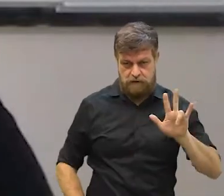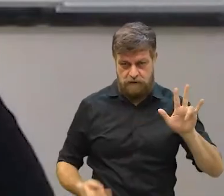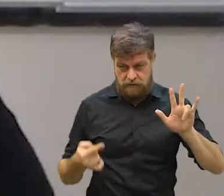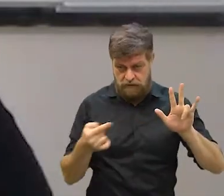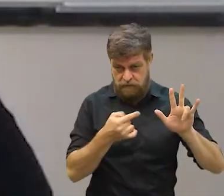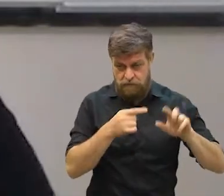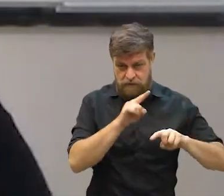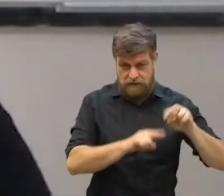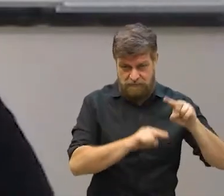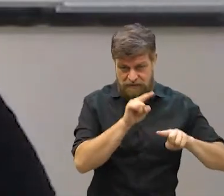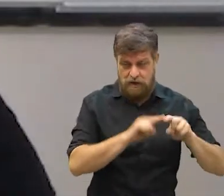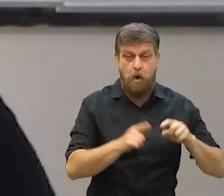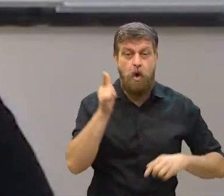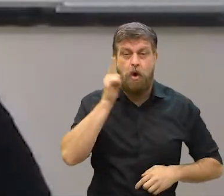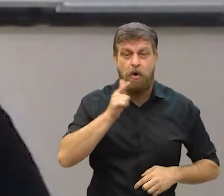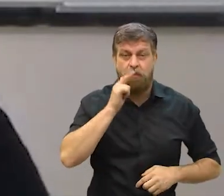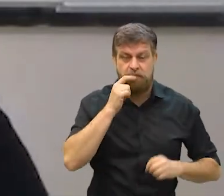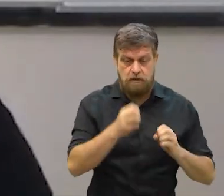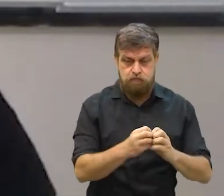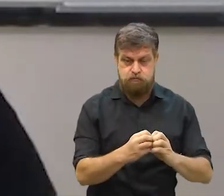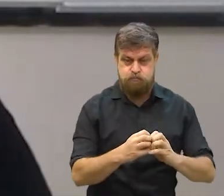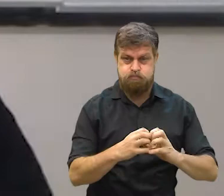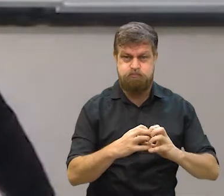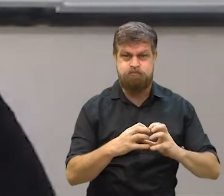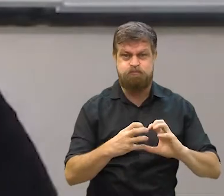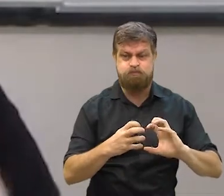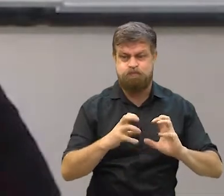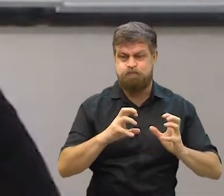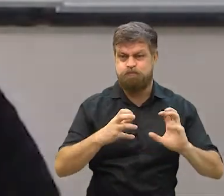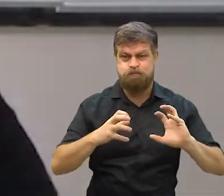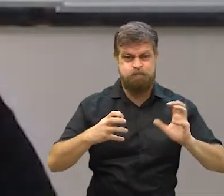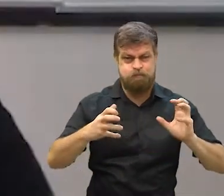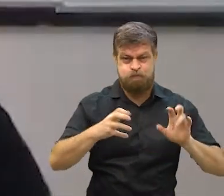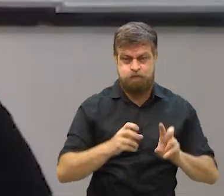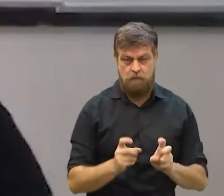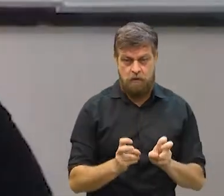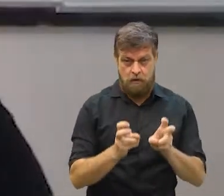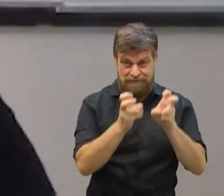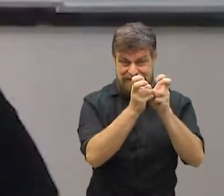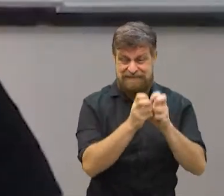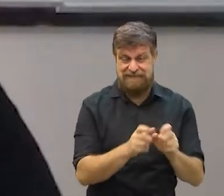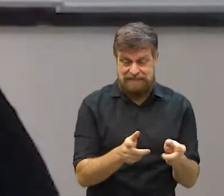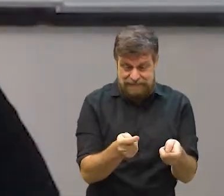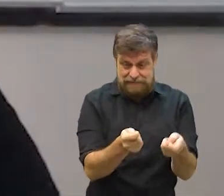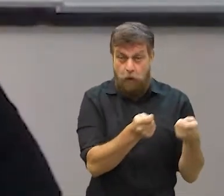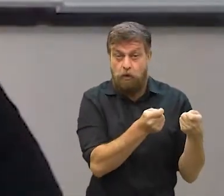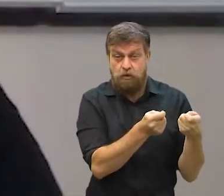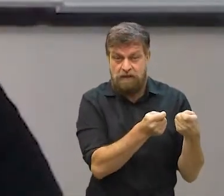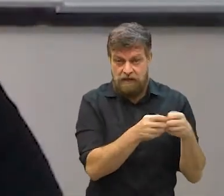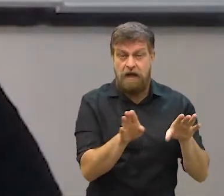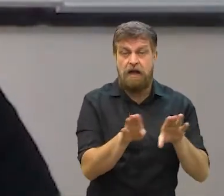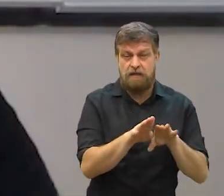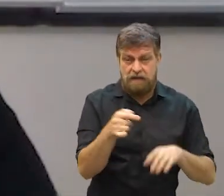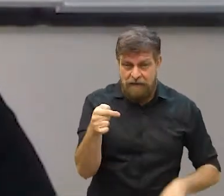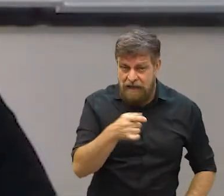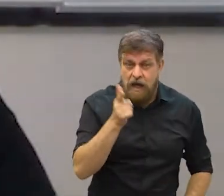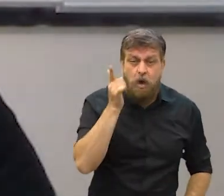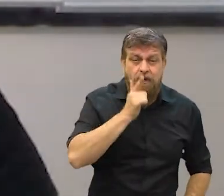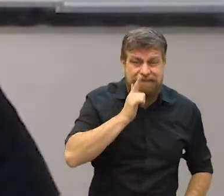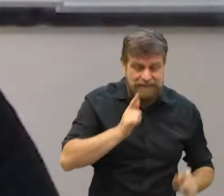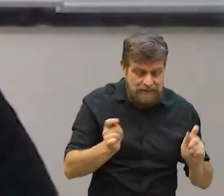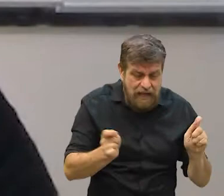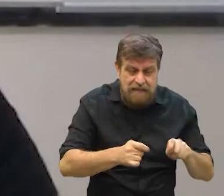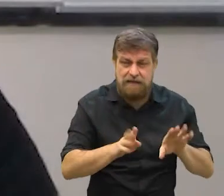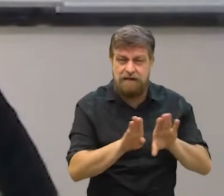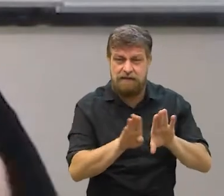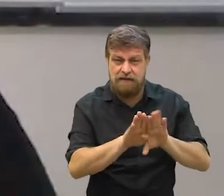essa multiplicação celular errada que ocorre no câncer e também ela